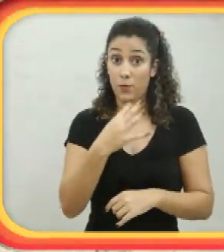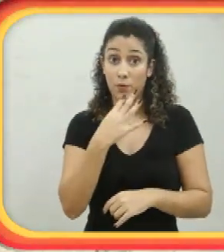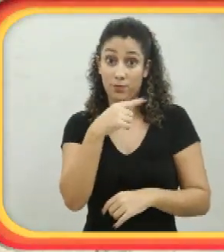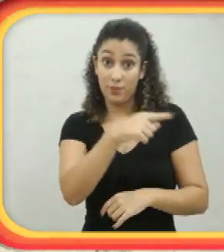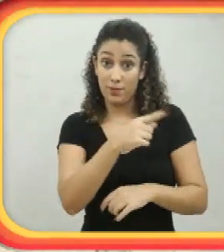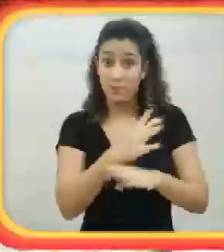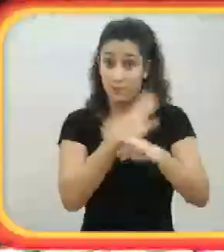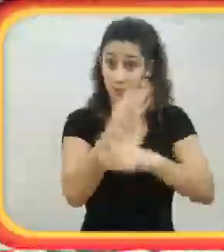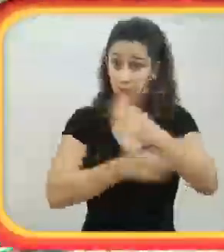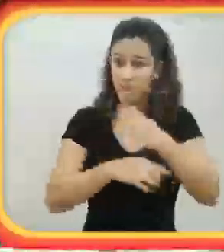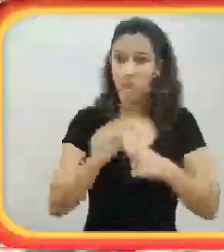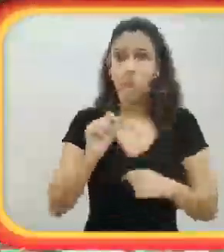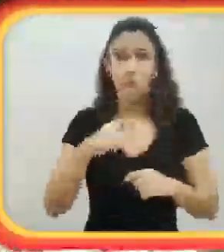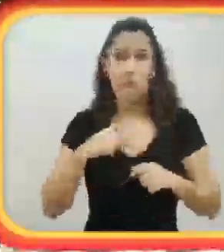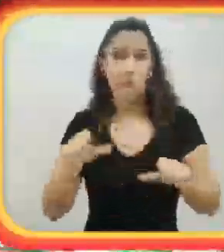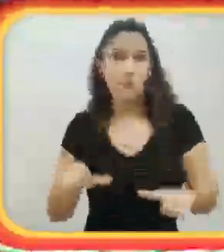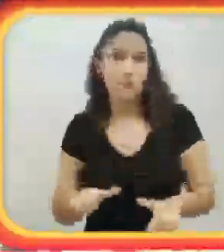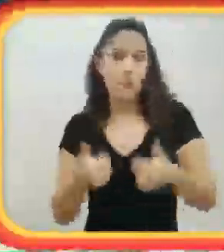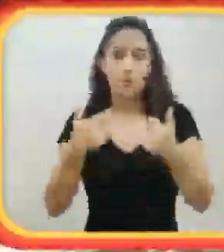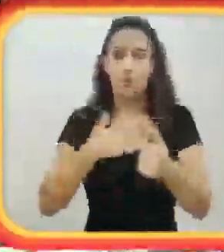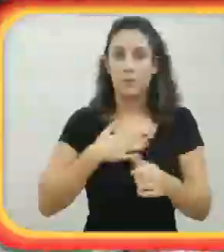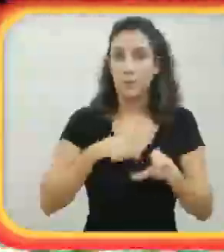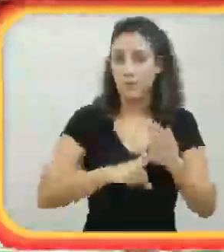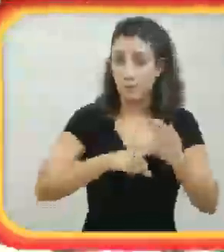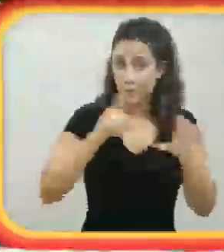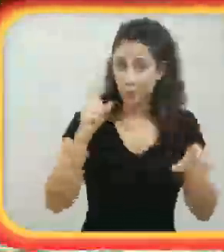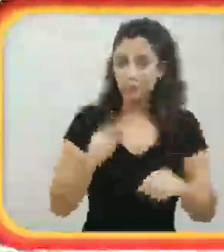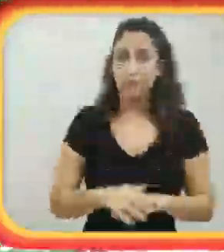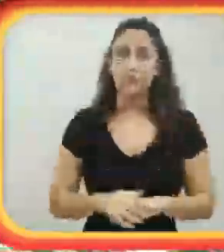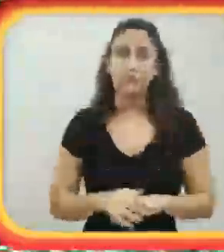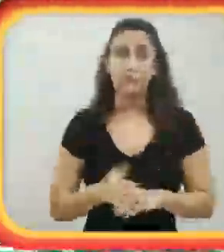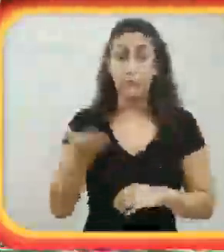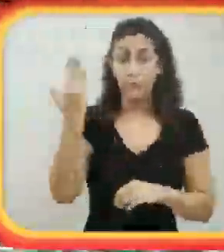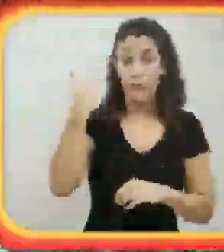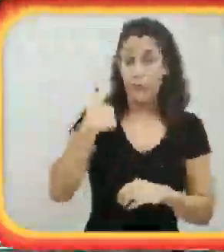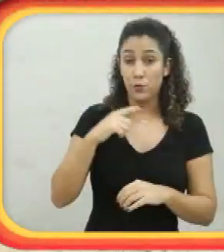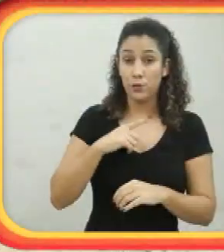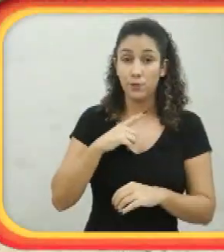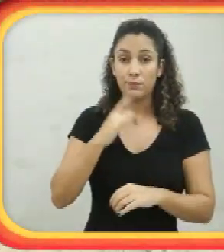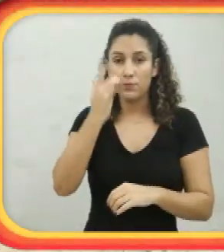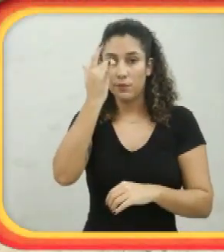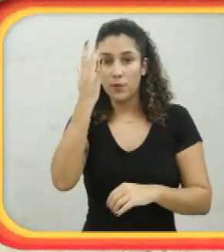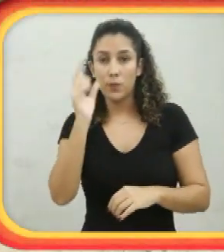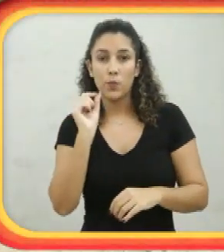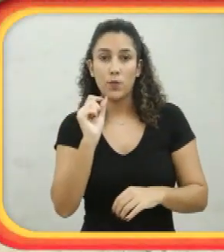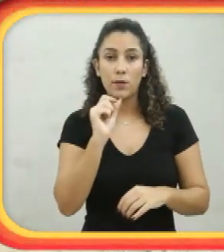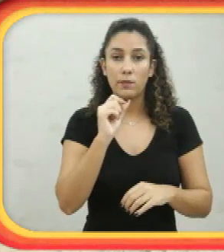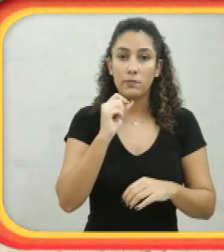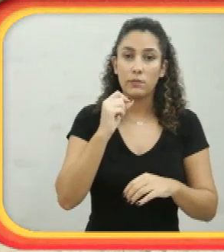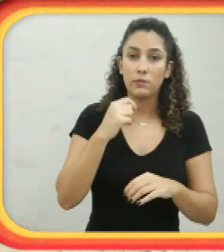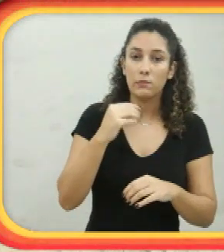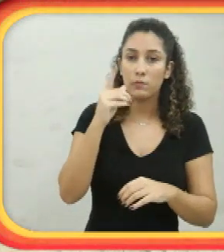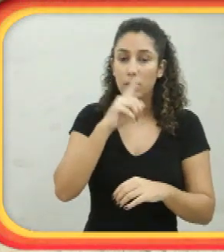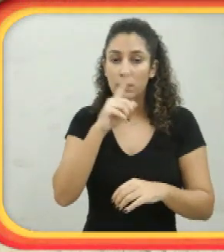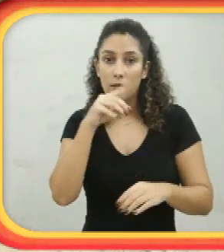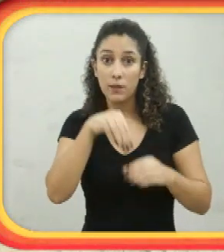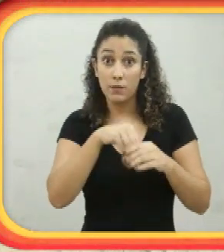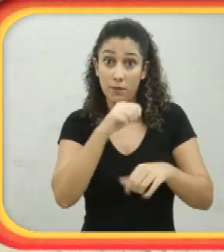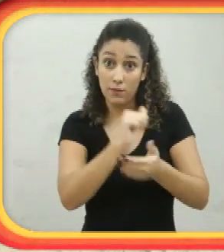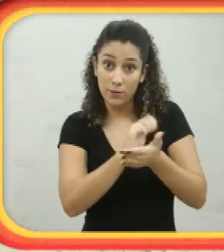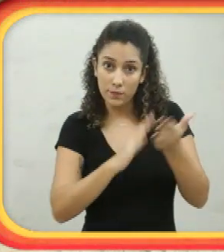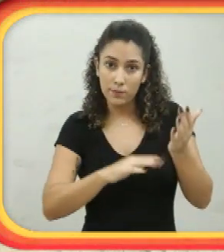do dia a dia. Depois que eu conheci a paracanoagem, eu melhorei muito com a minha independência. Eu tive muito mais facilidade